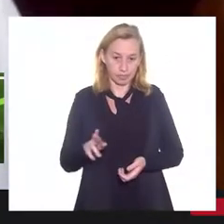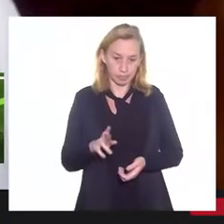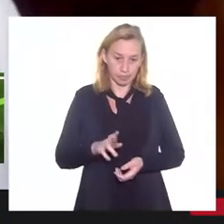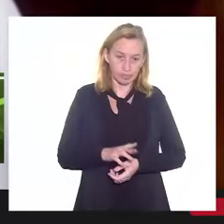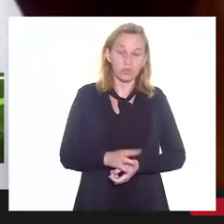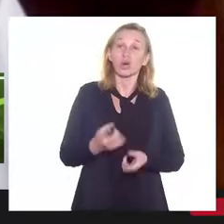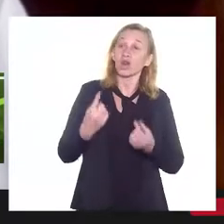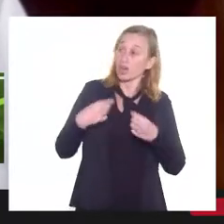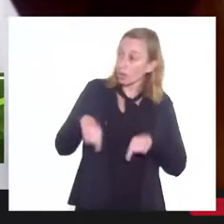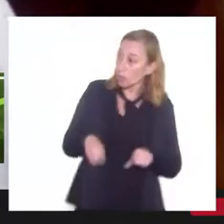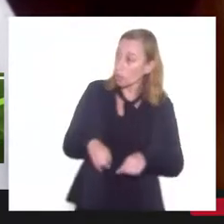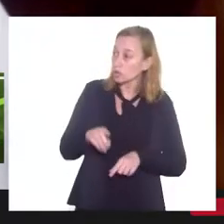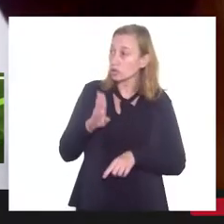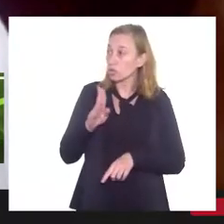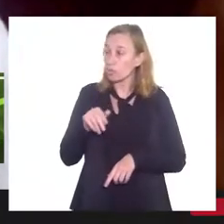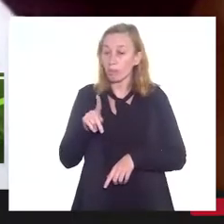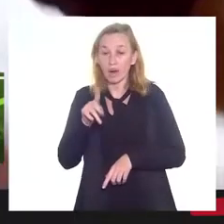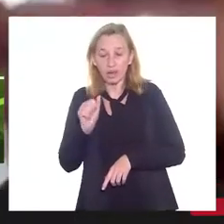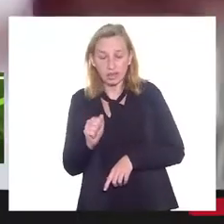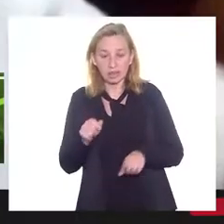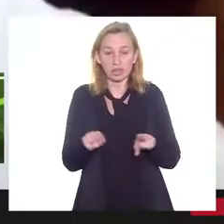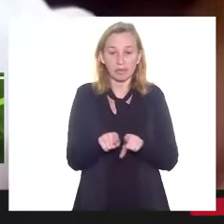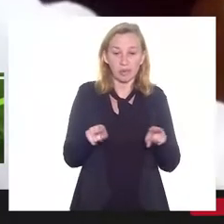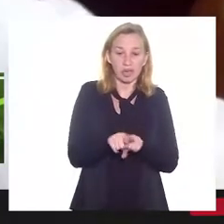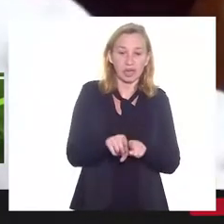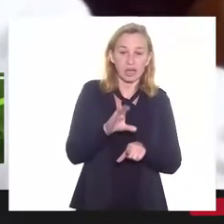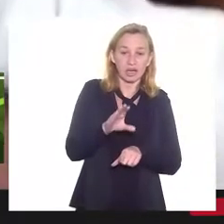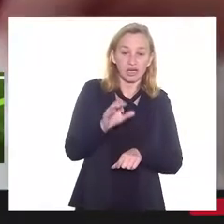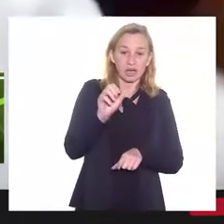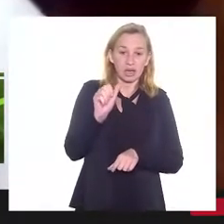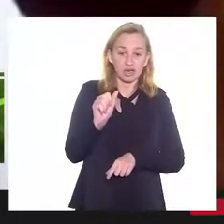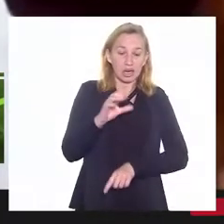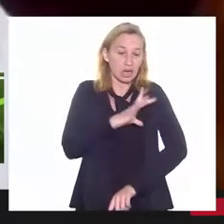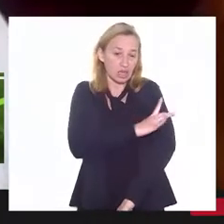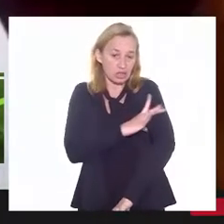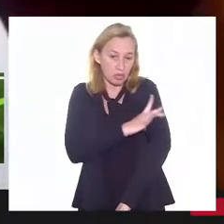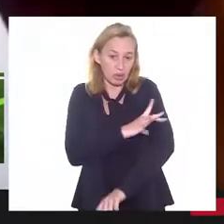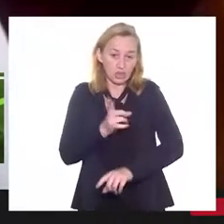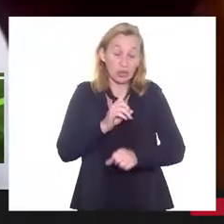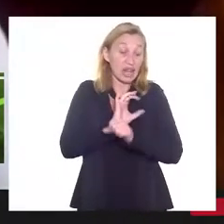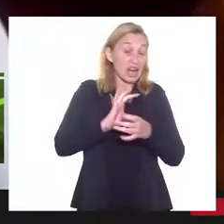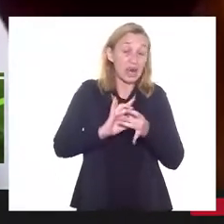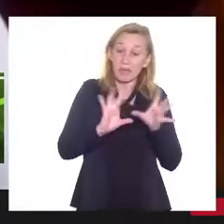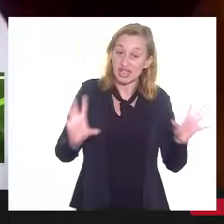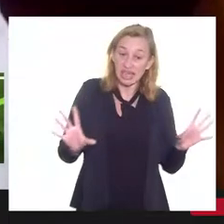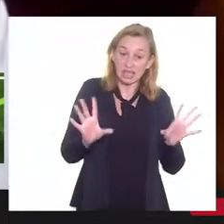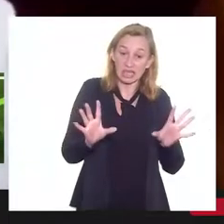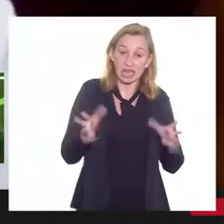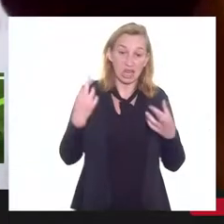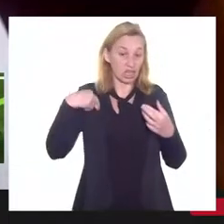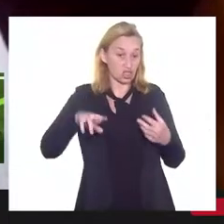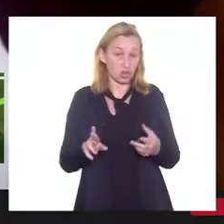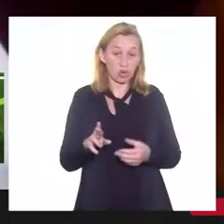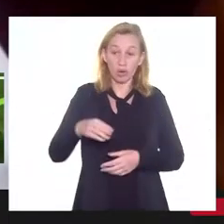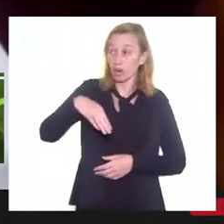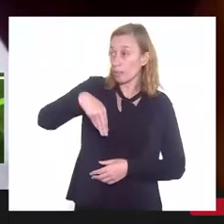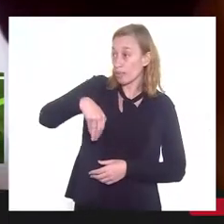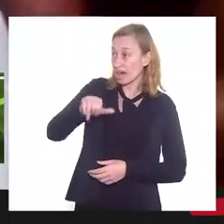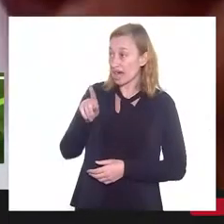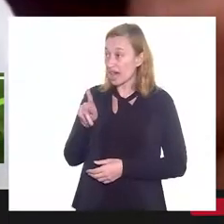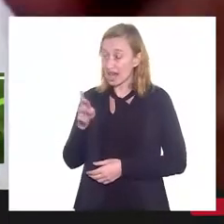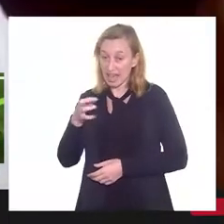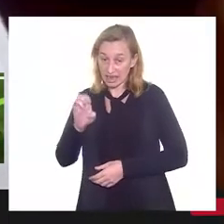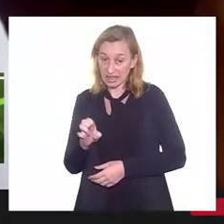Umbanda eo candomblé Não era essa coisa de liberdade religiosa que a como Margarete